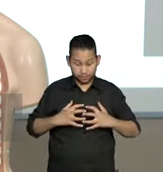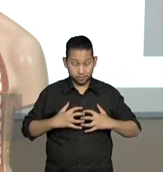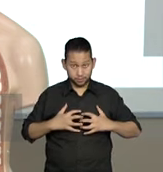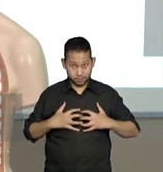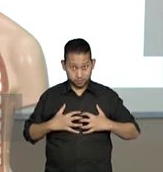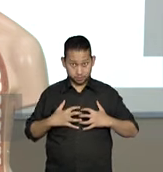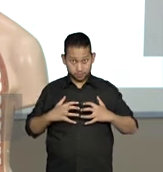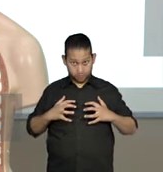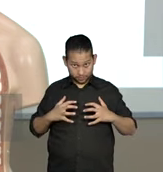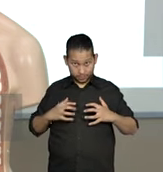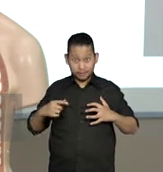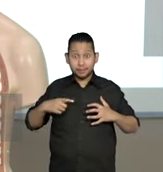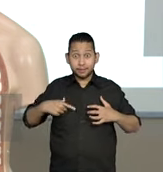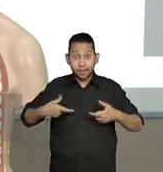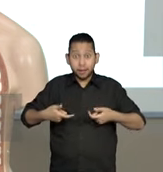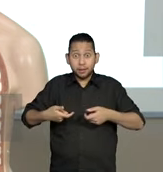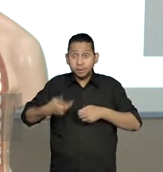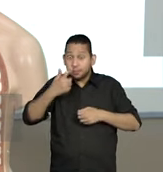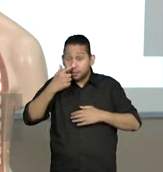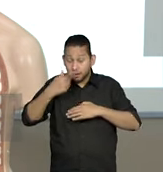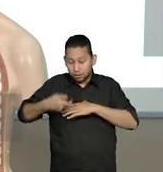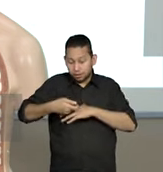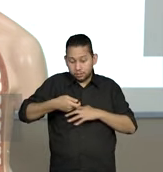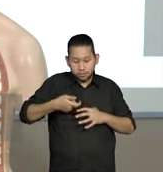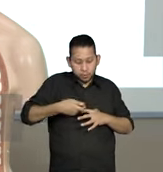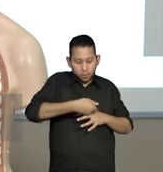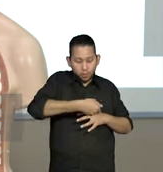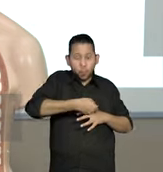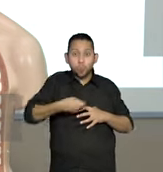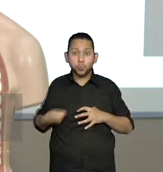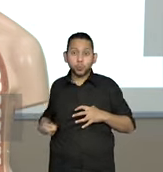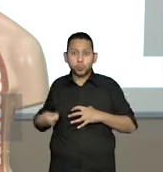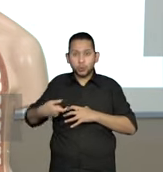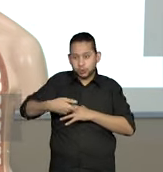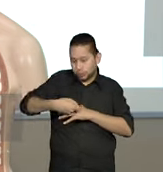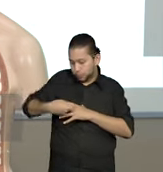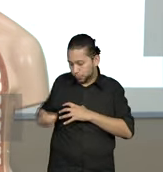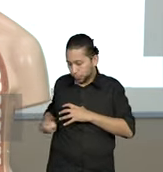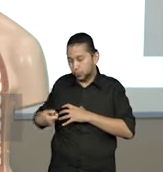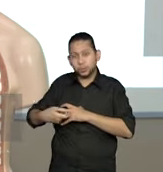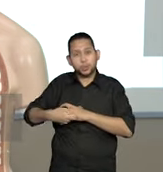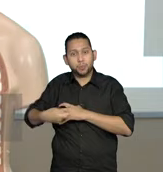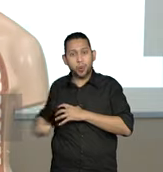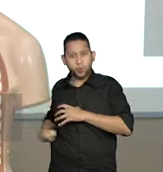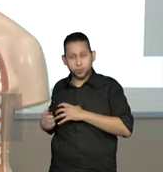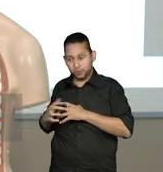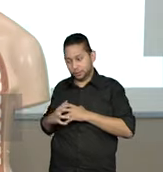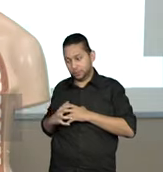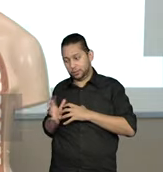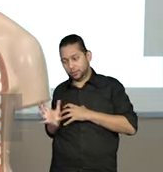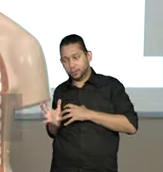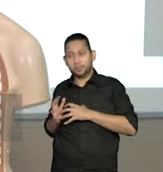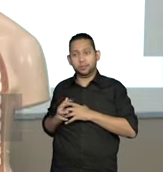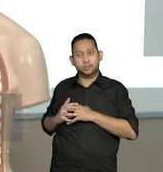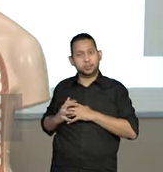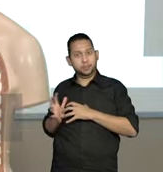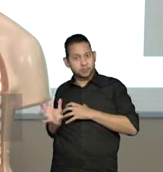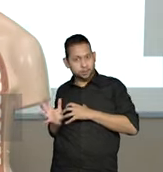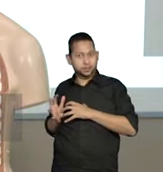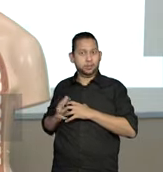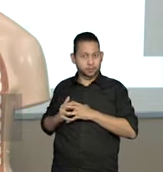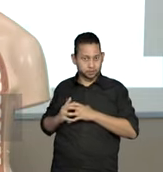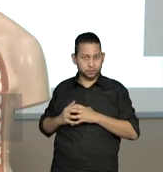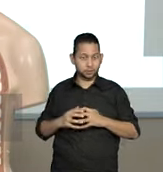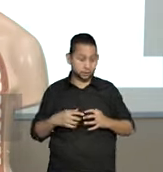deixar unidas essas costelas aqui, certo? Então, é a associação entre